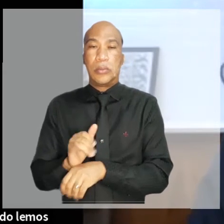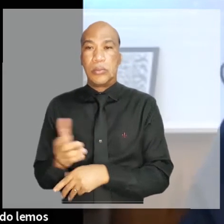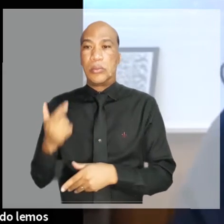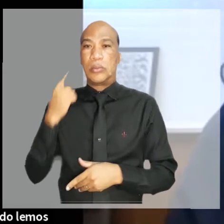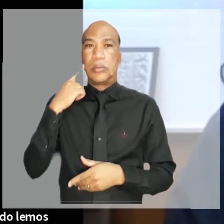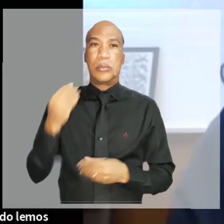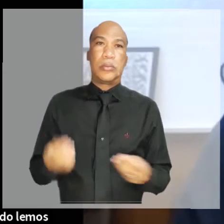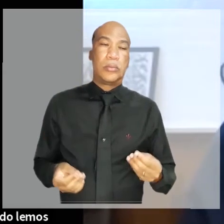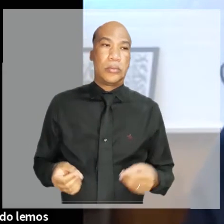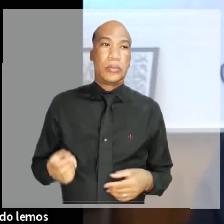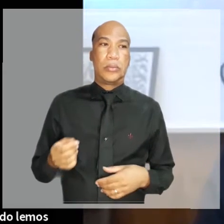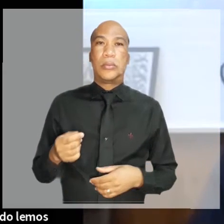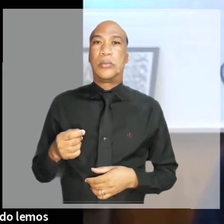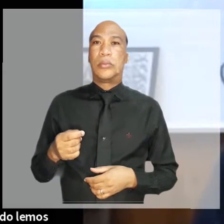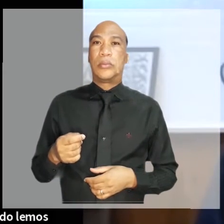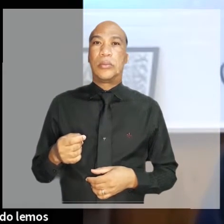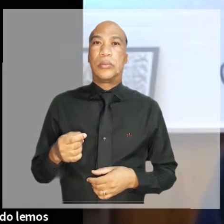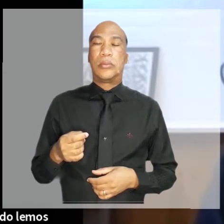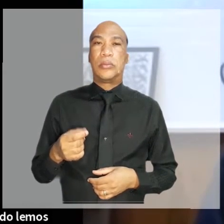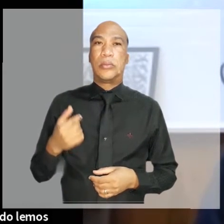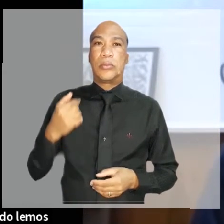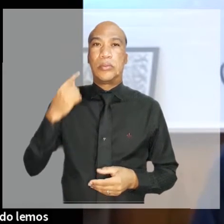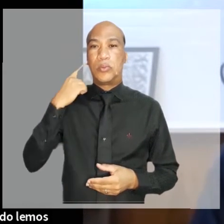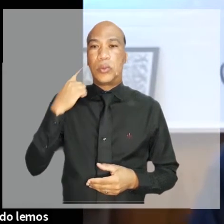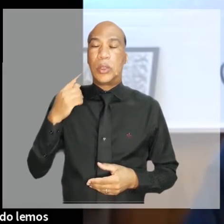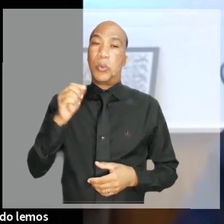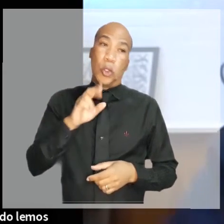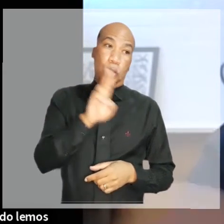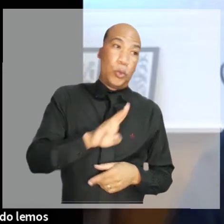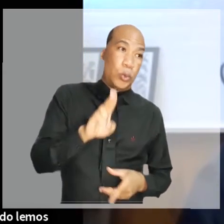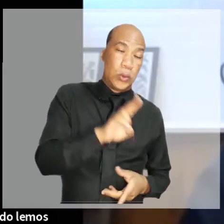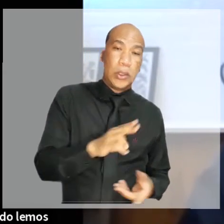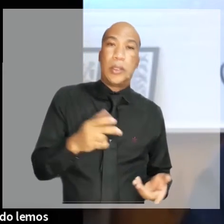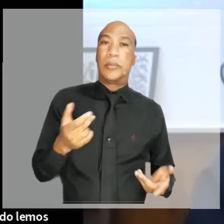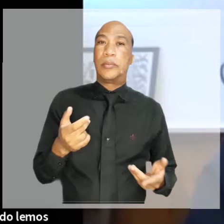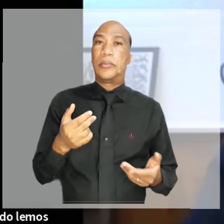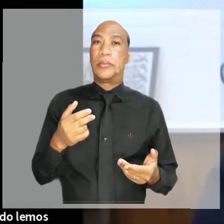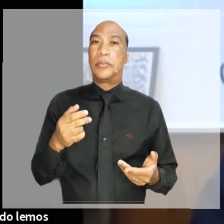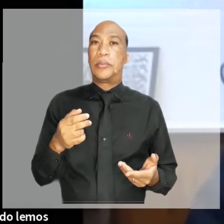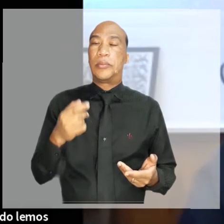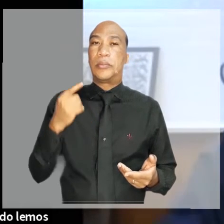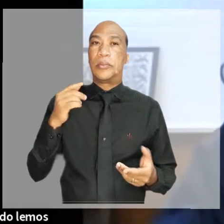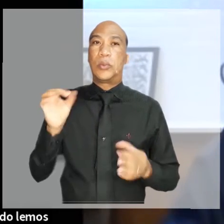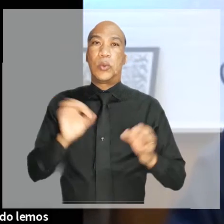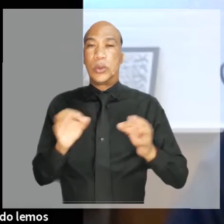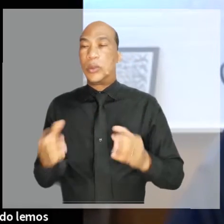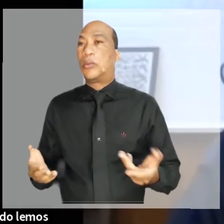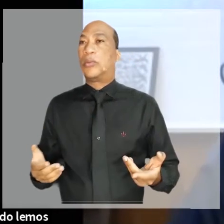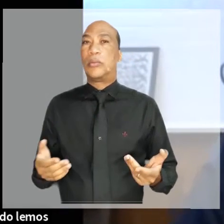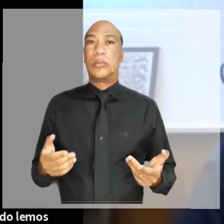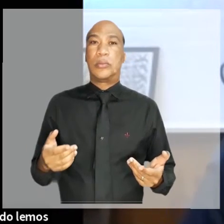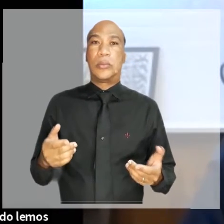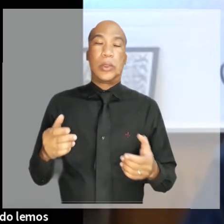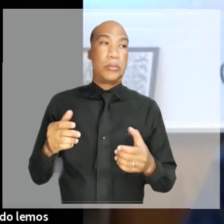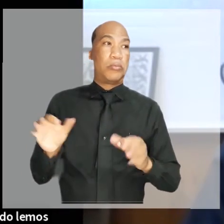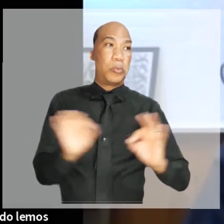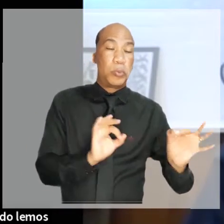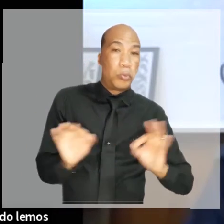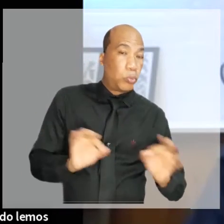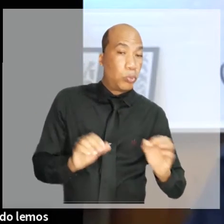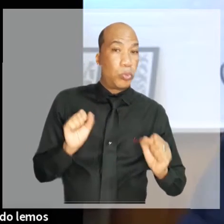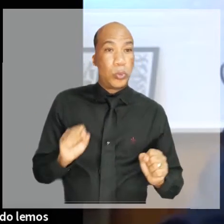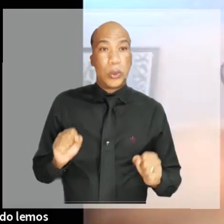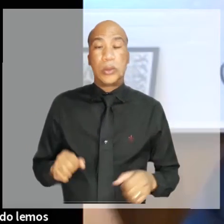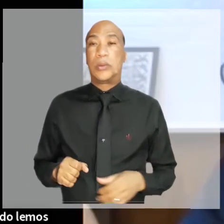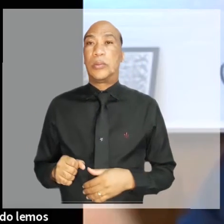planejar, eu acho que você pode criar uma transformação gigantesca. A começar, por exemplo, pela possibilidade de conciliação no